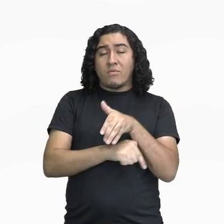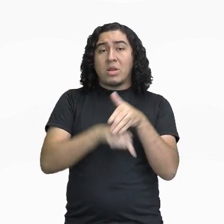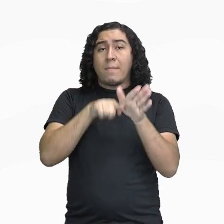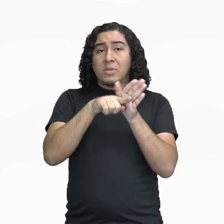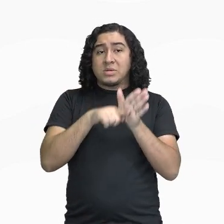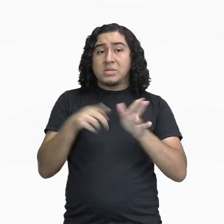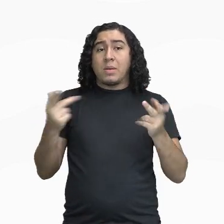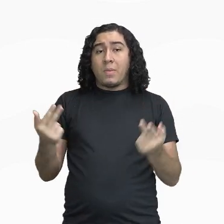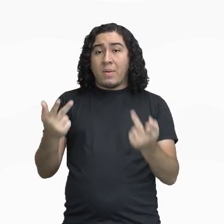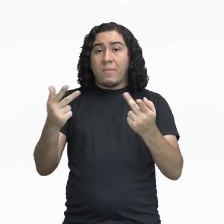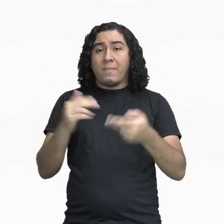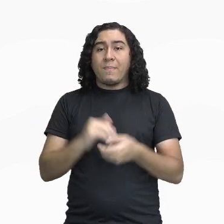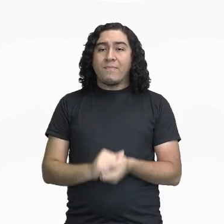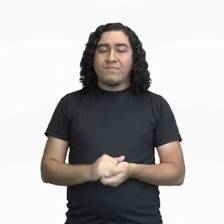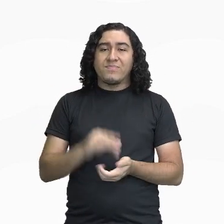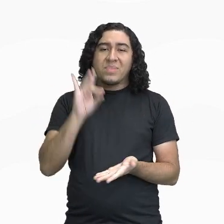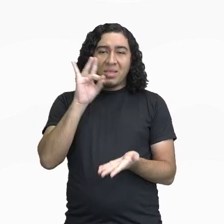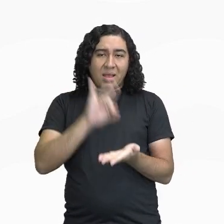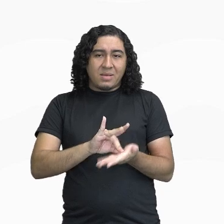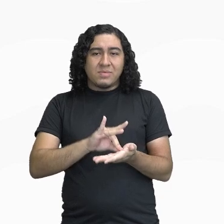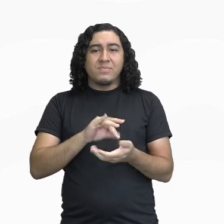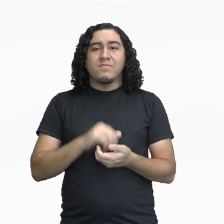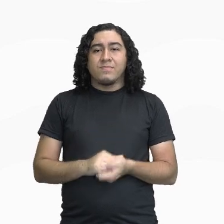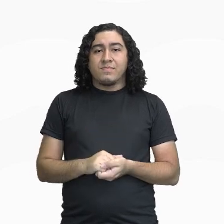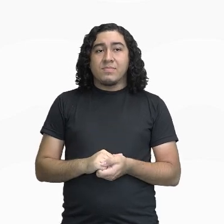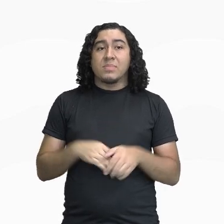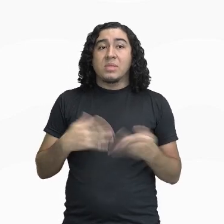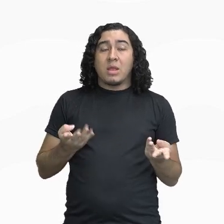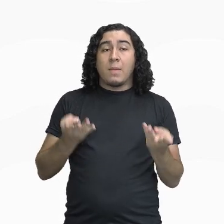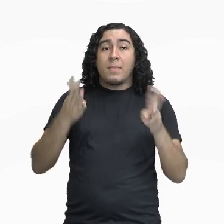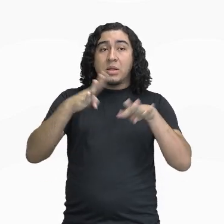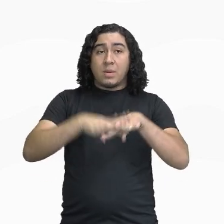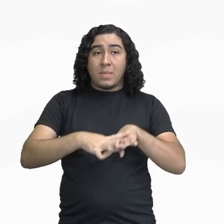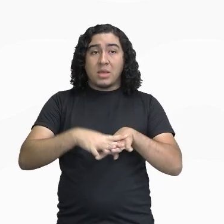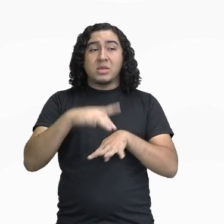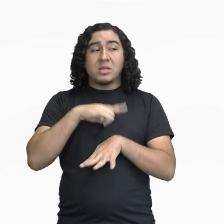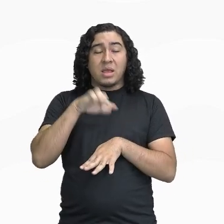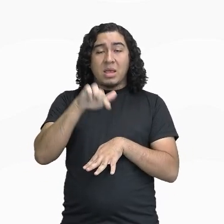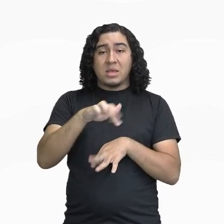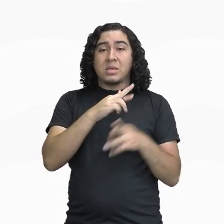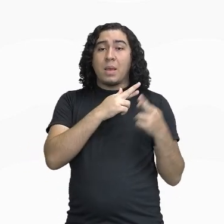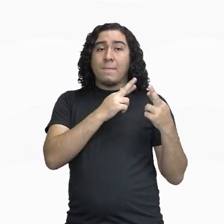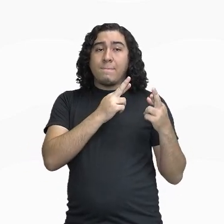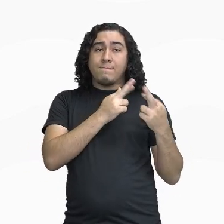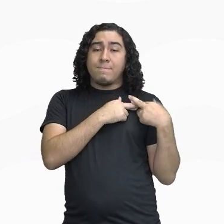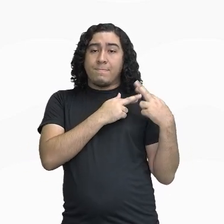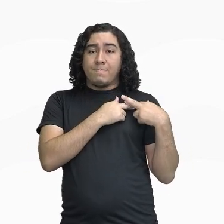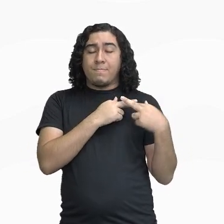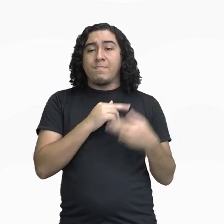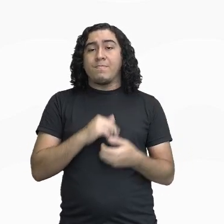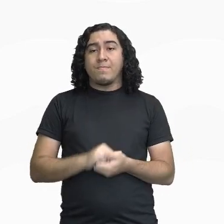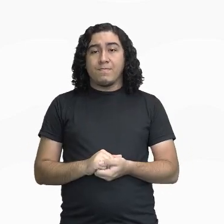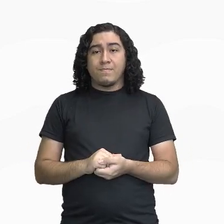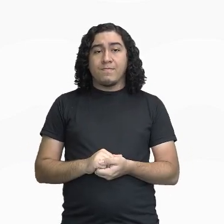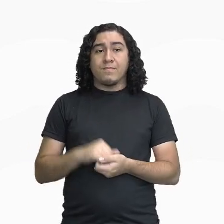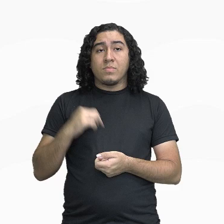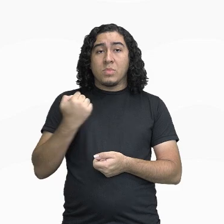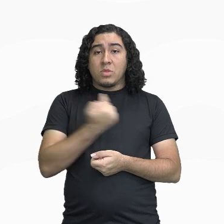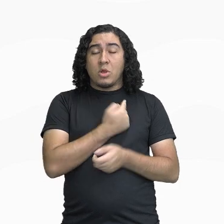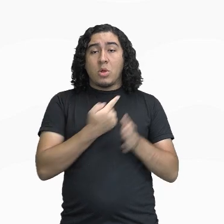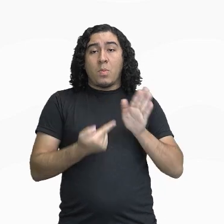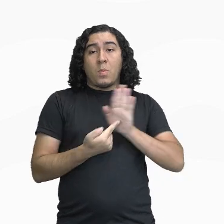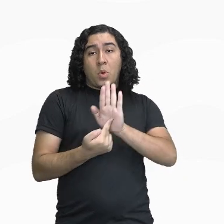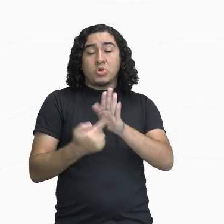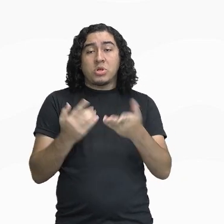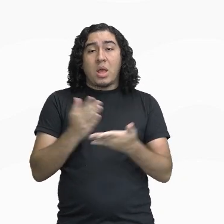também. Exatamente. Então a matemática vai entrar nesse papel. Então nós vamos apresentar aqui